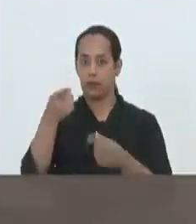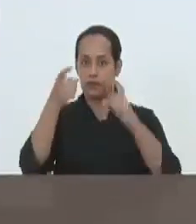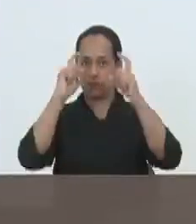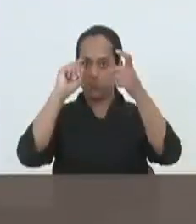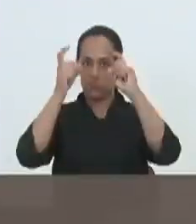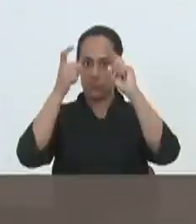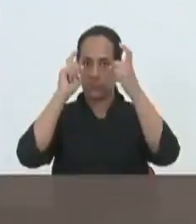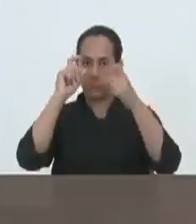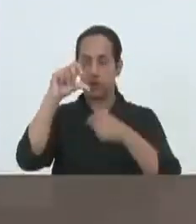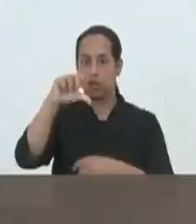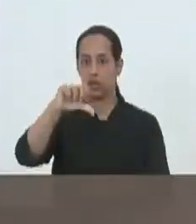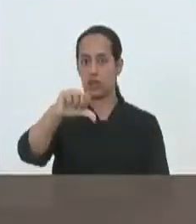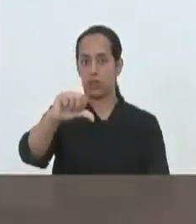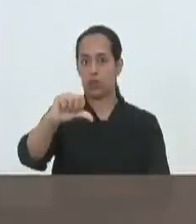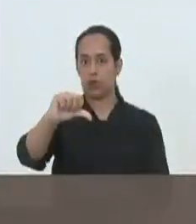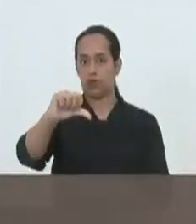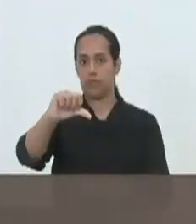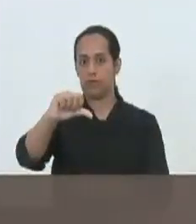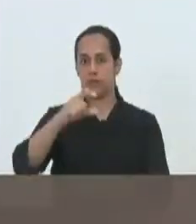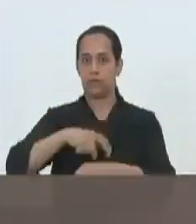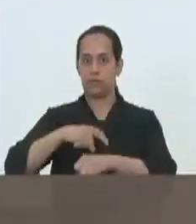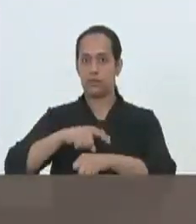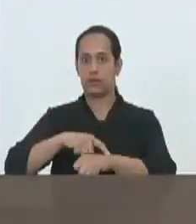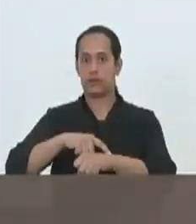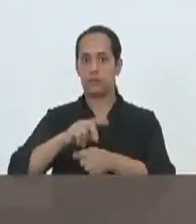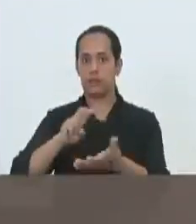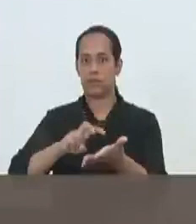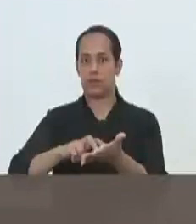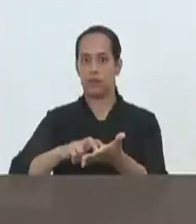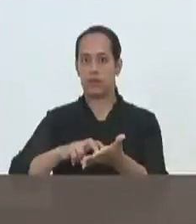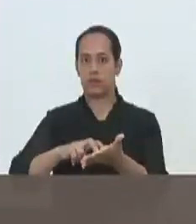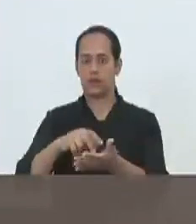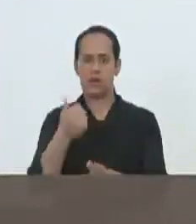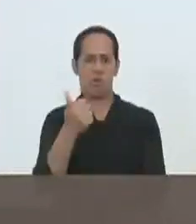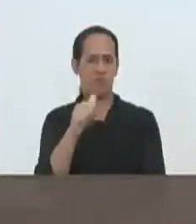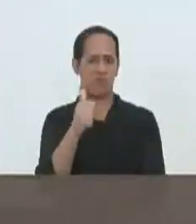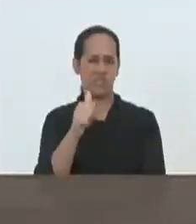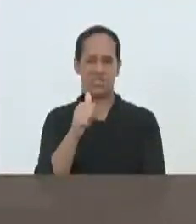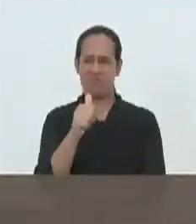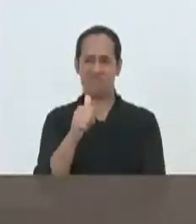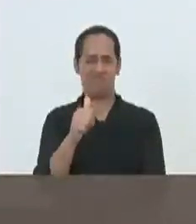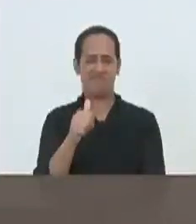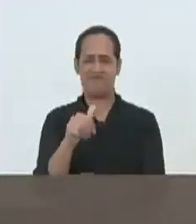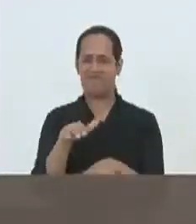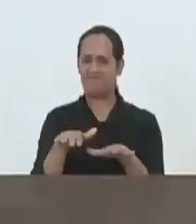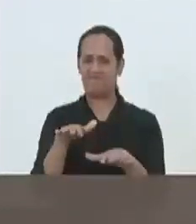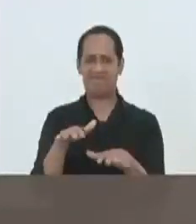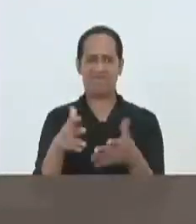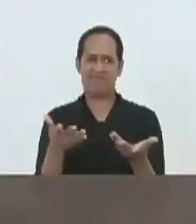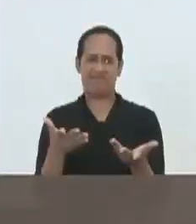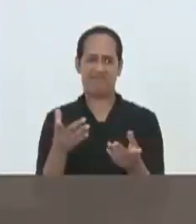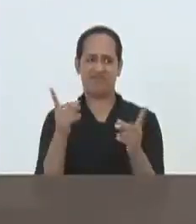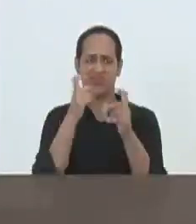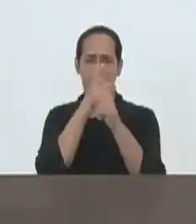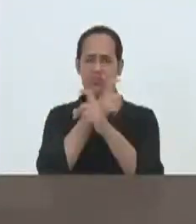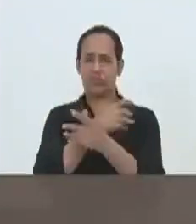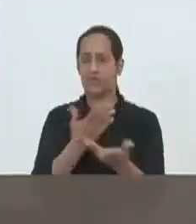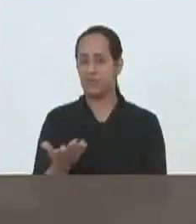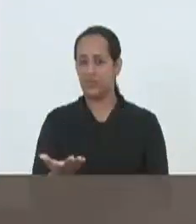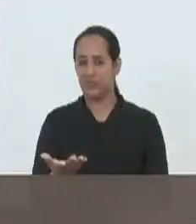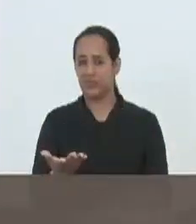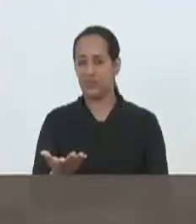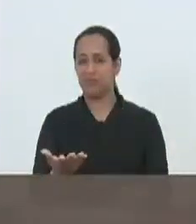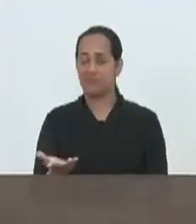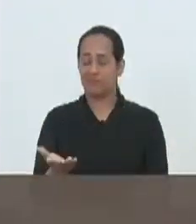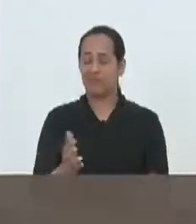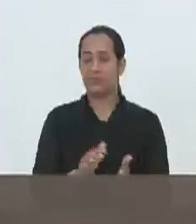9 horas da manhã não me marca uma reunião 11 horas não que é um horário intermediário né entre a tarde e e